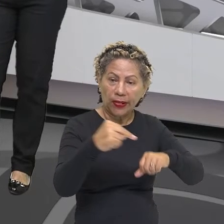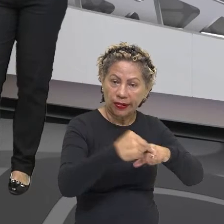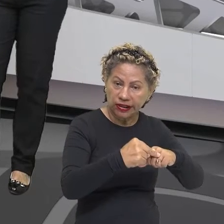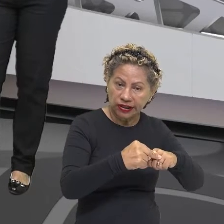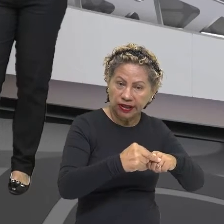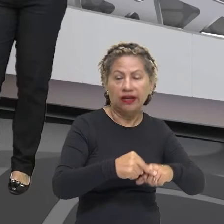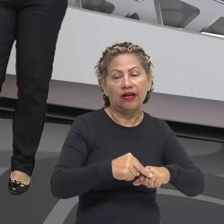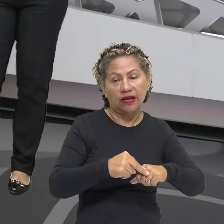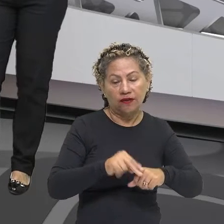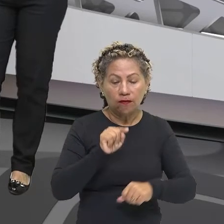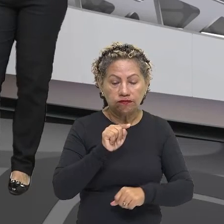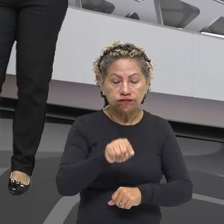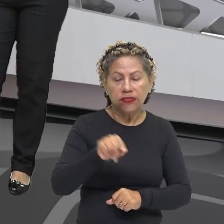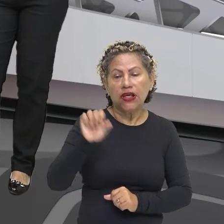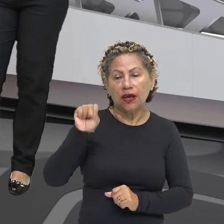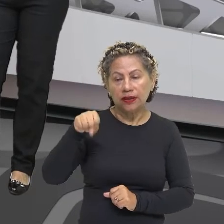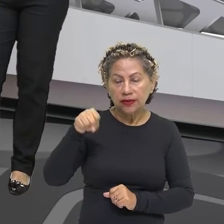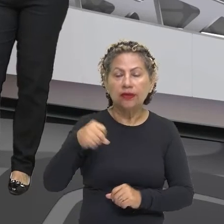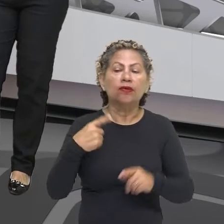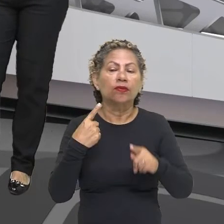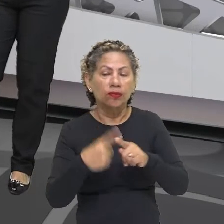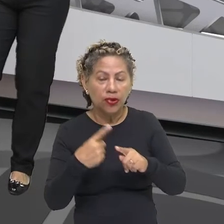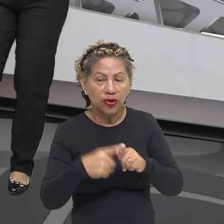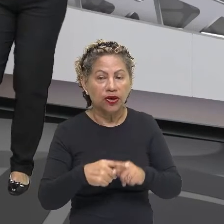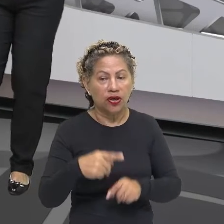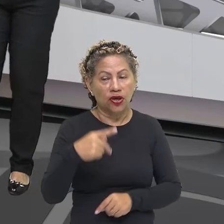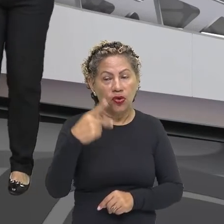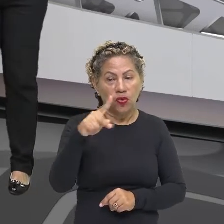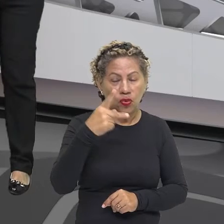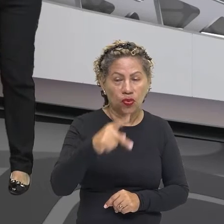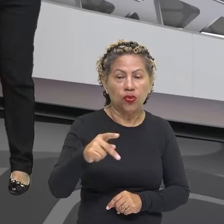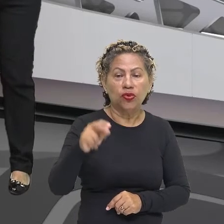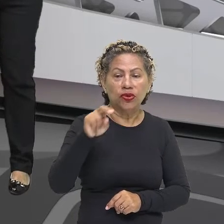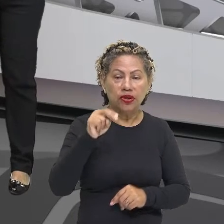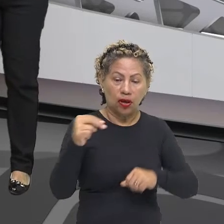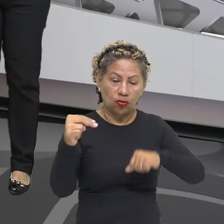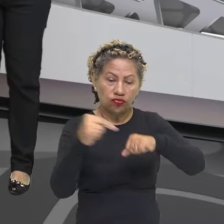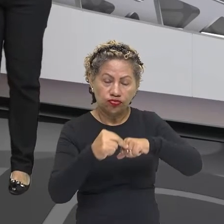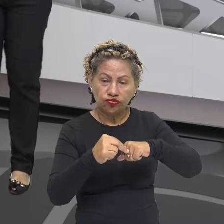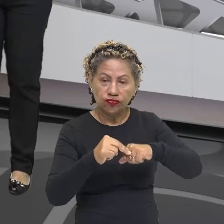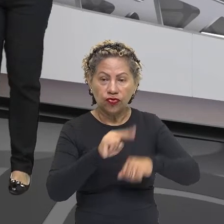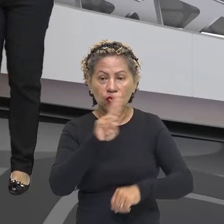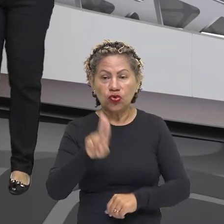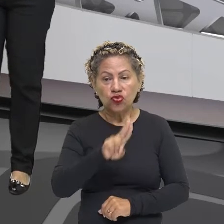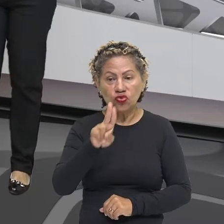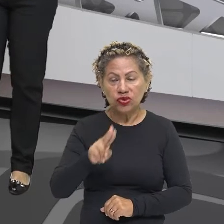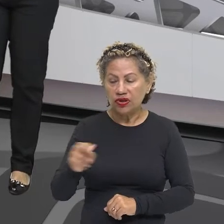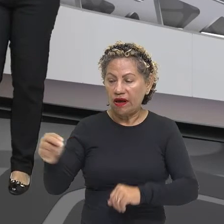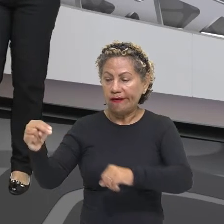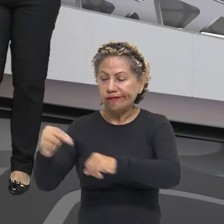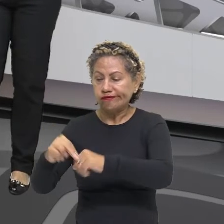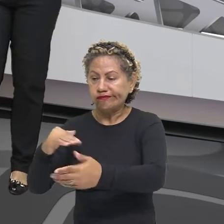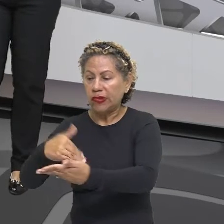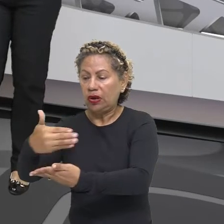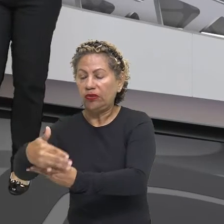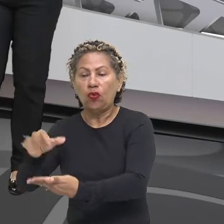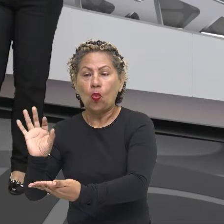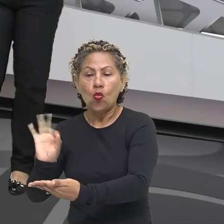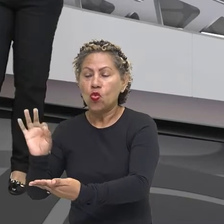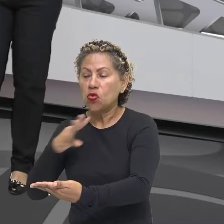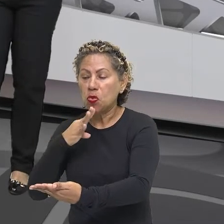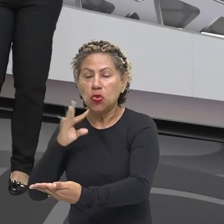computador utilizar, como ele tem um antivírus e ele está com todos os seus pacotes atualizados, o que